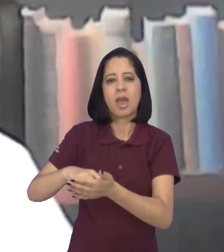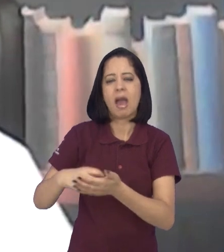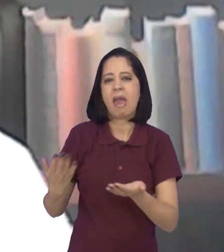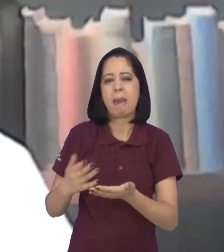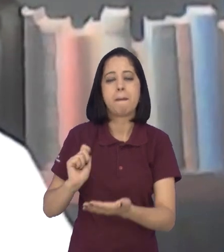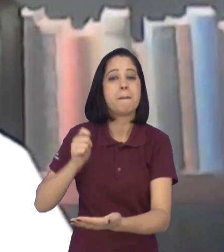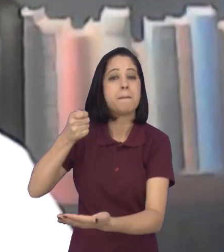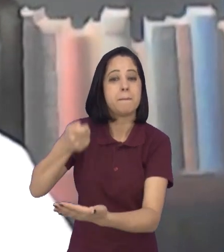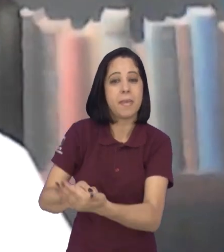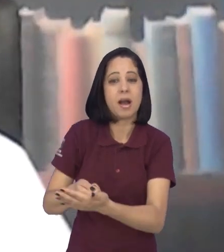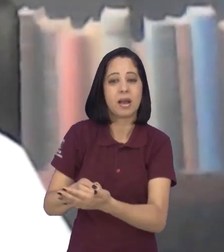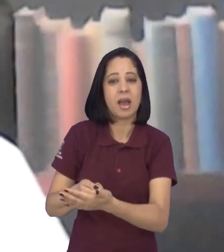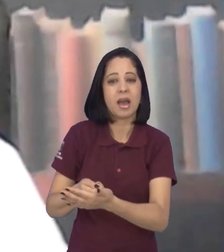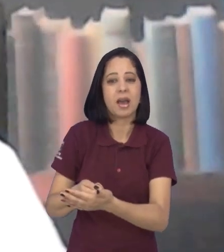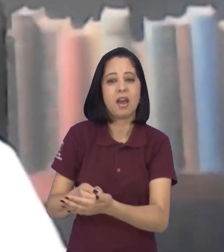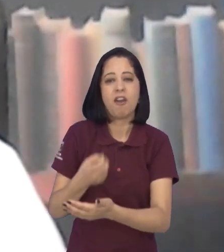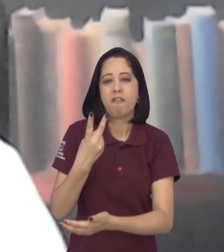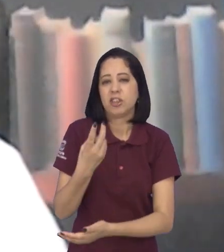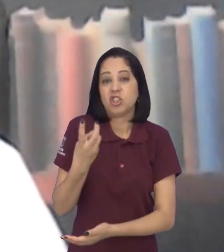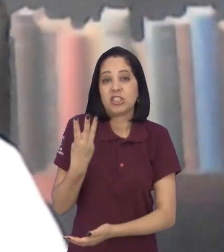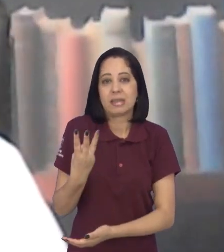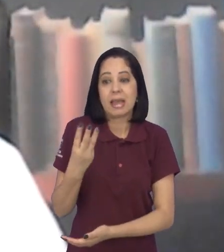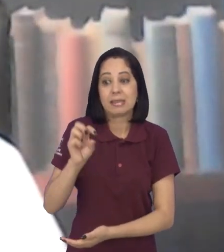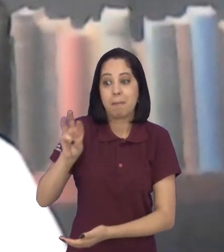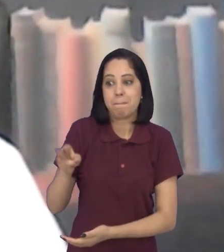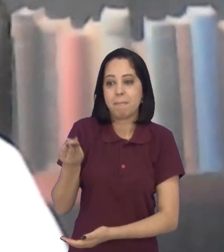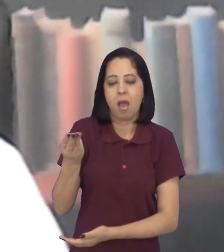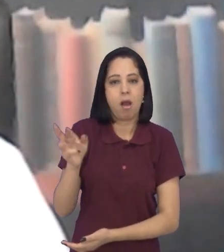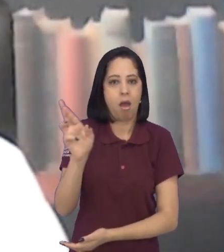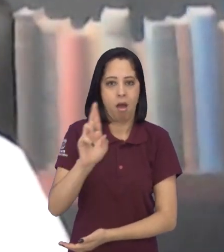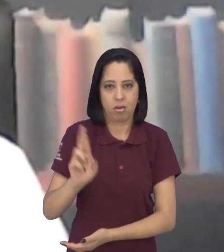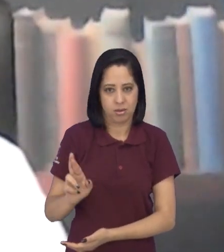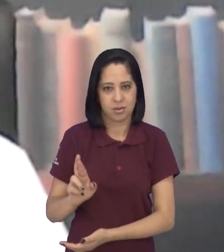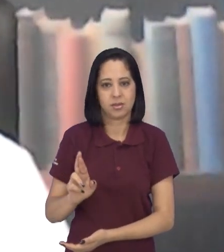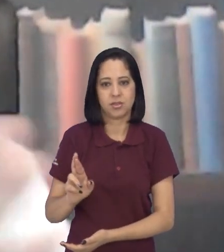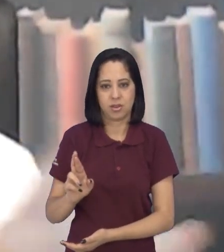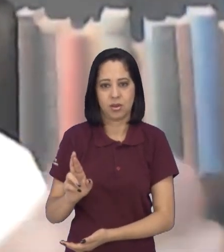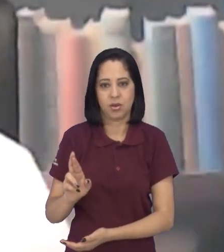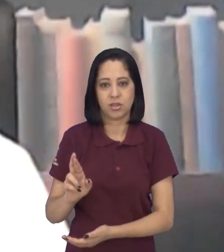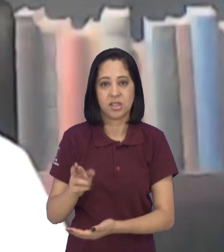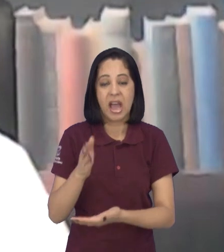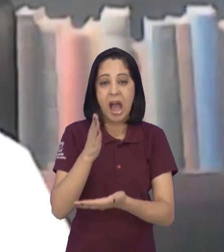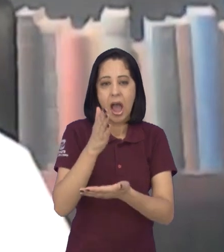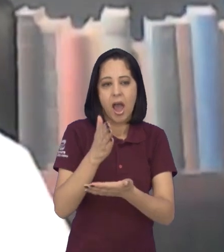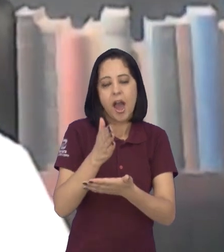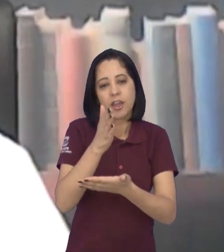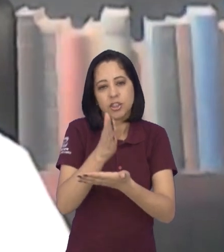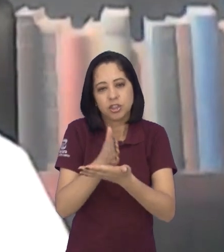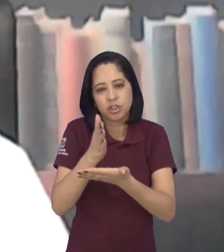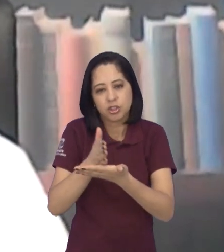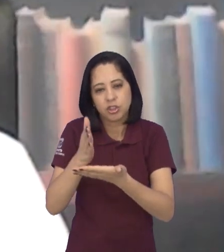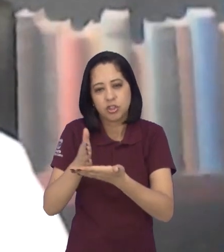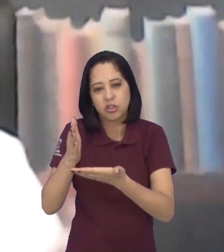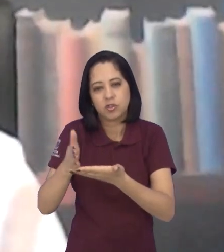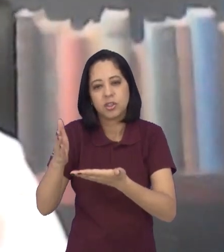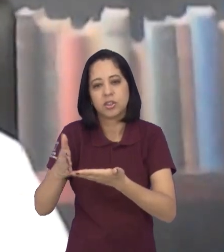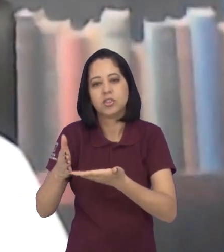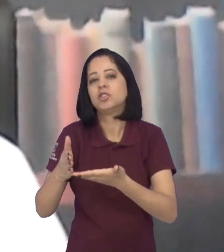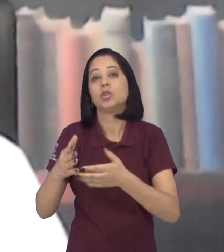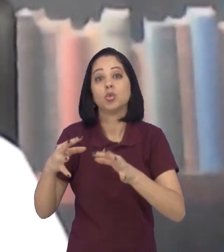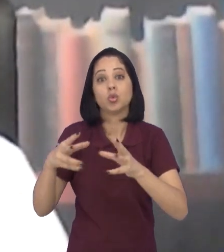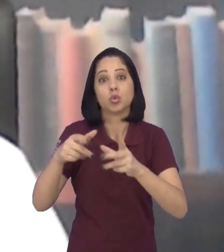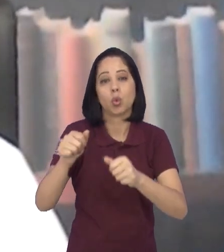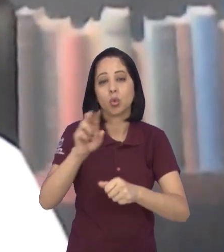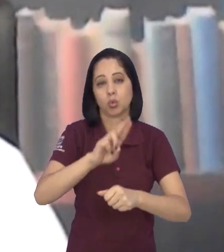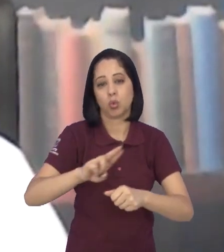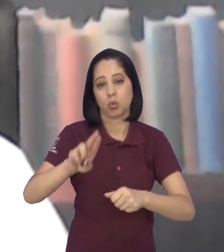se eu não estou em erro, são 23 milhões de reais, que dividindo por todos os usuários que foram